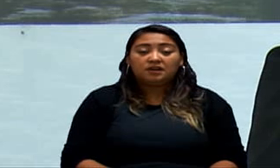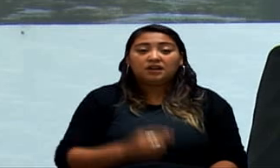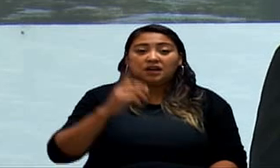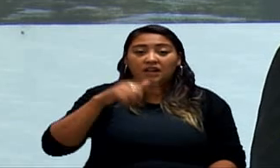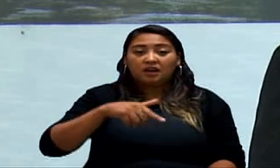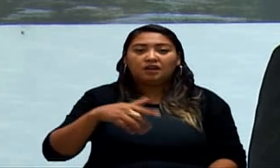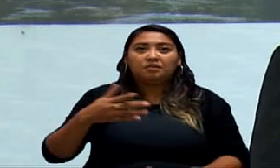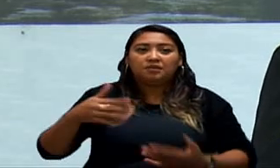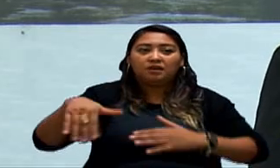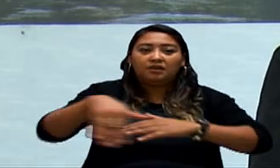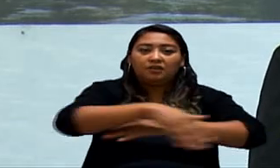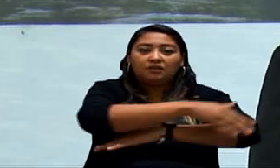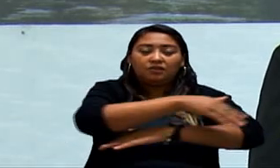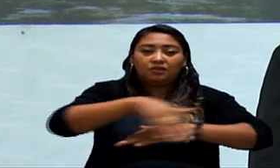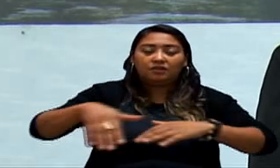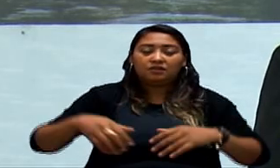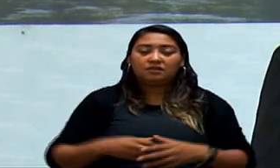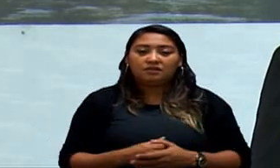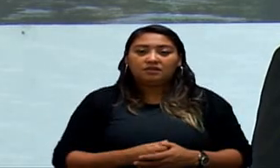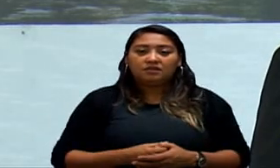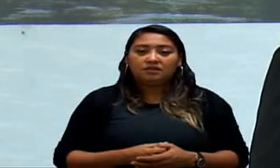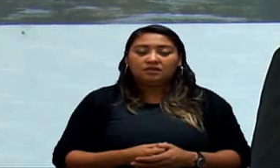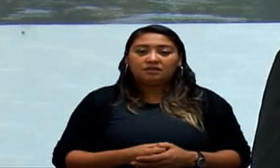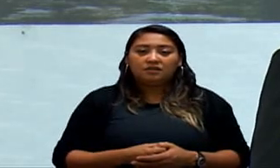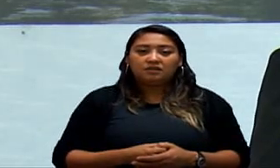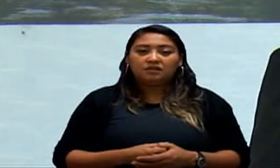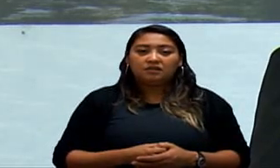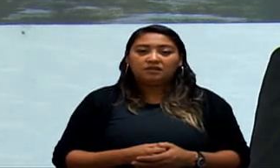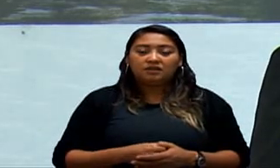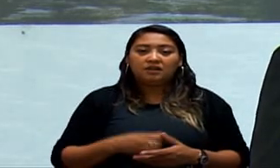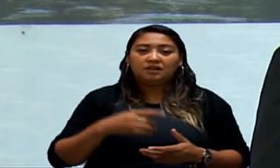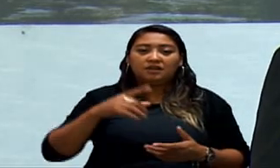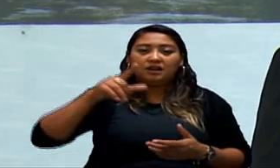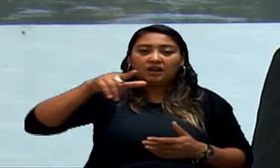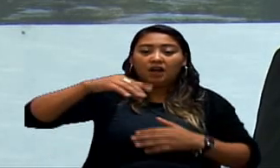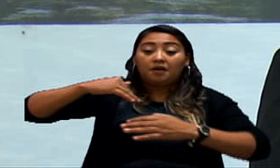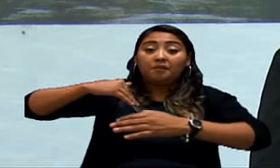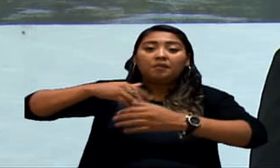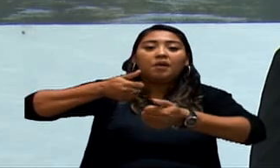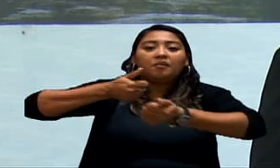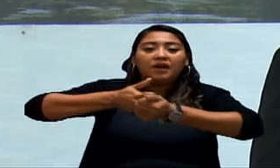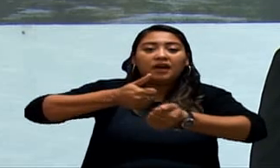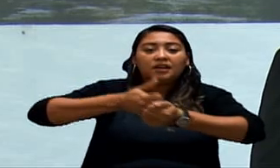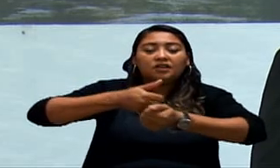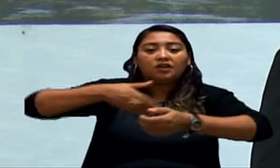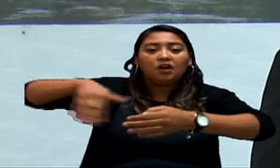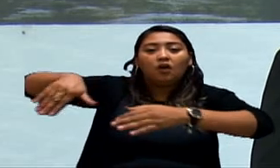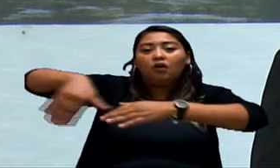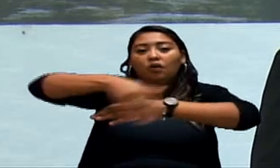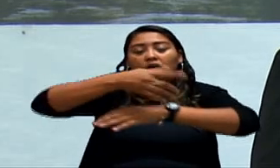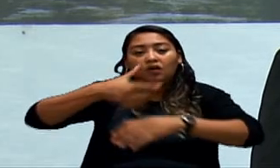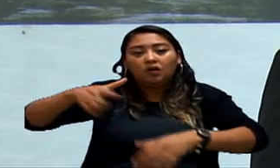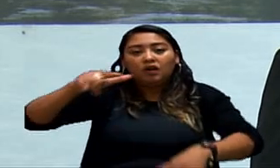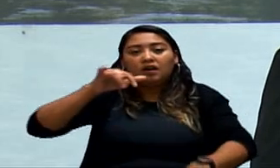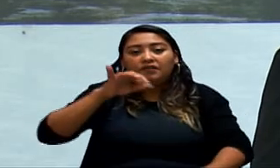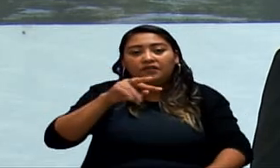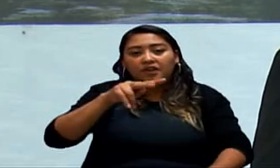é uma rua que é uma travessa da Avenida Vitorândio. Ela inicia